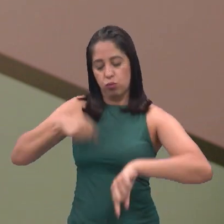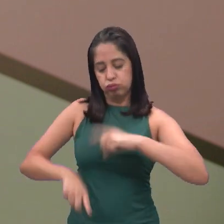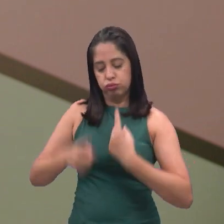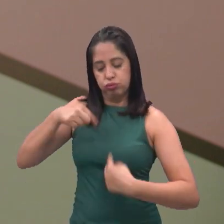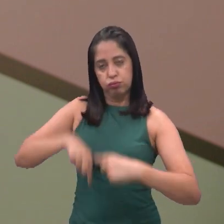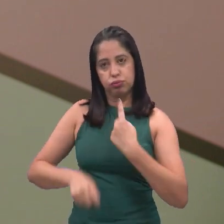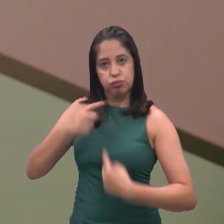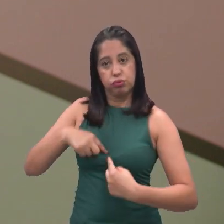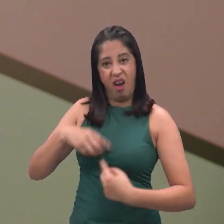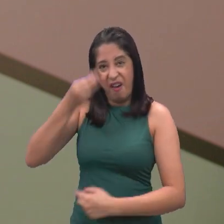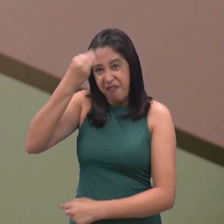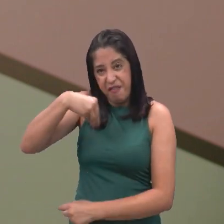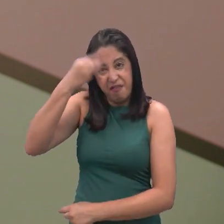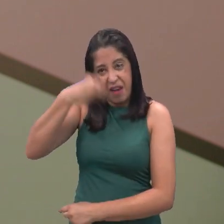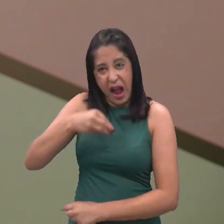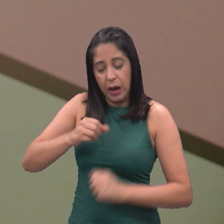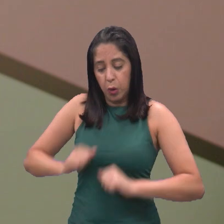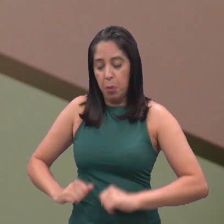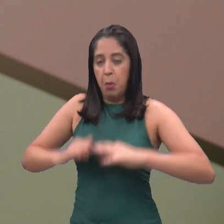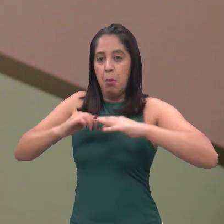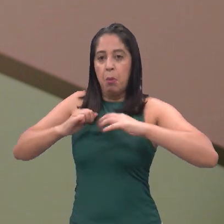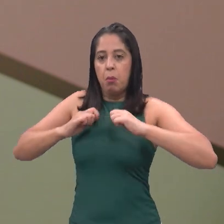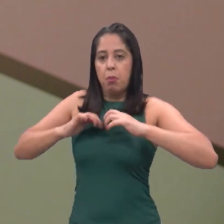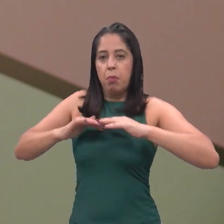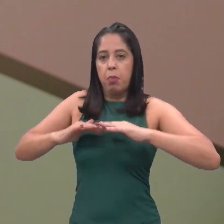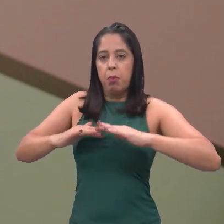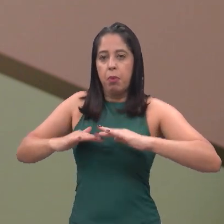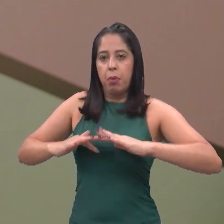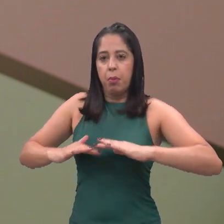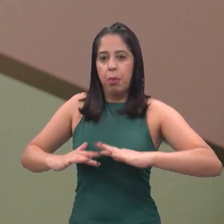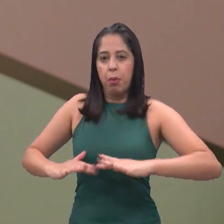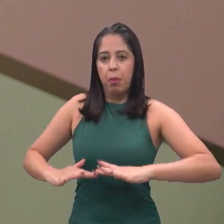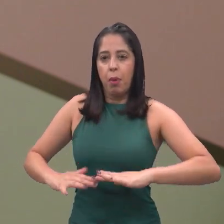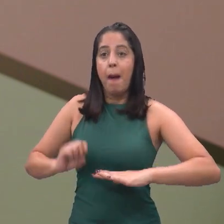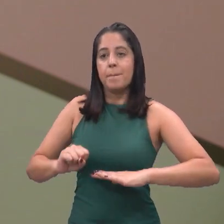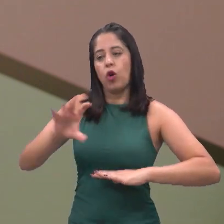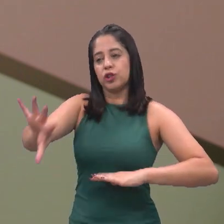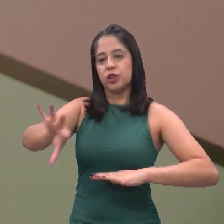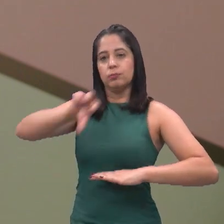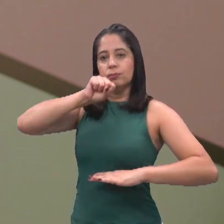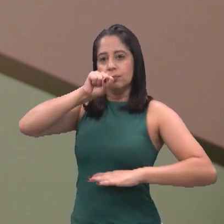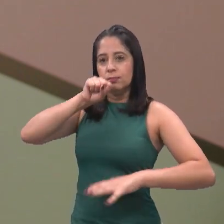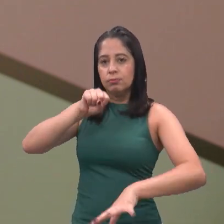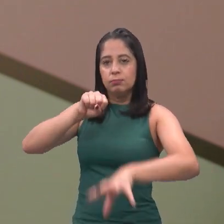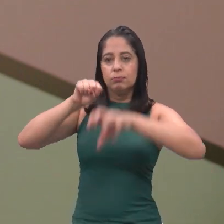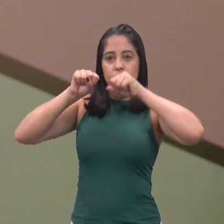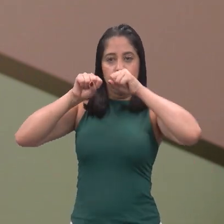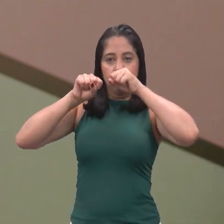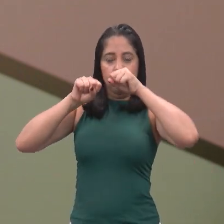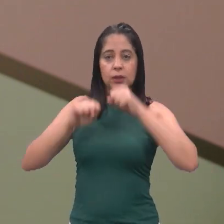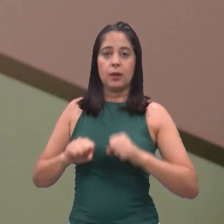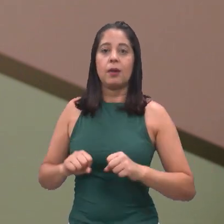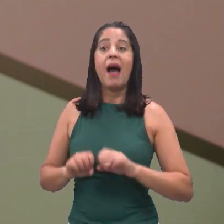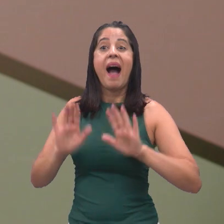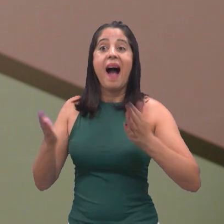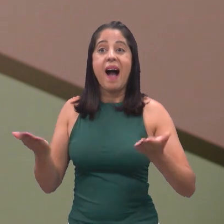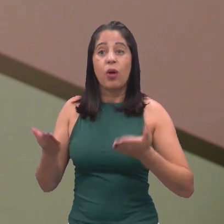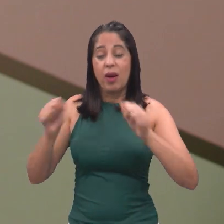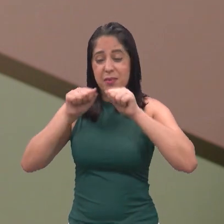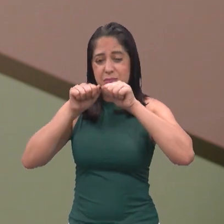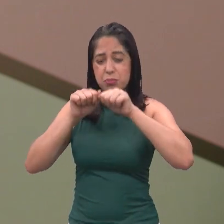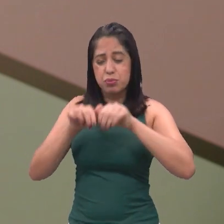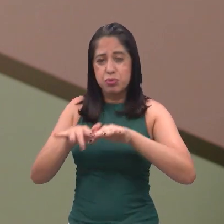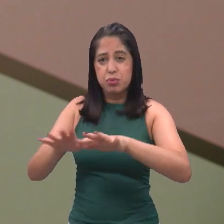totalmente desenvolvido, fortificado, eu posso contrair essa doença. O que aconteceu agora com o aumento dos casos é que grande parte